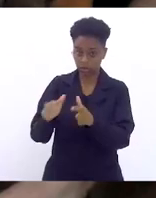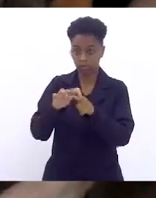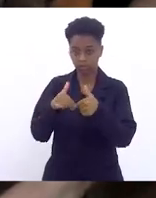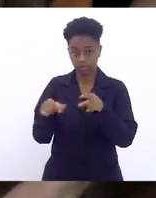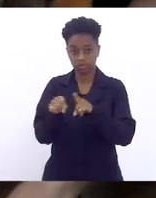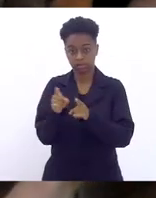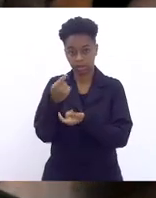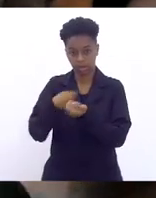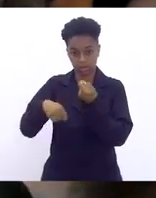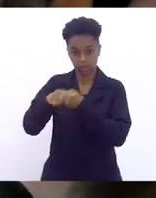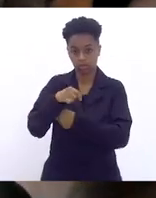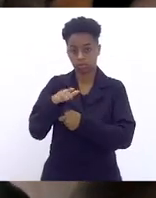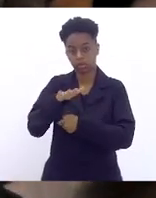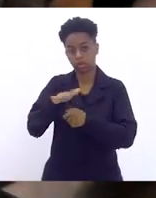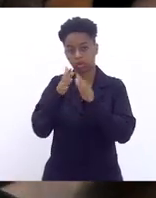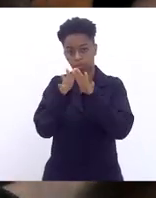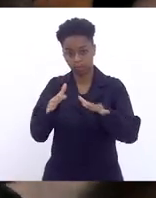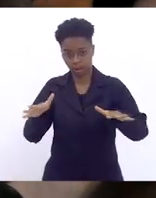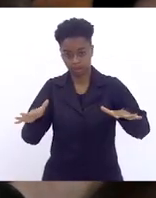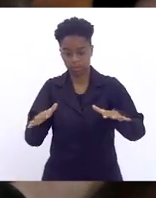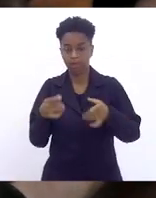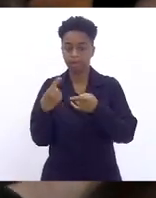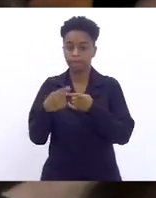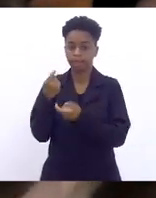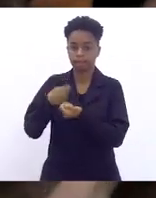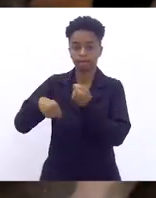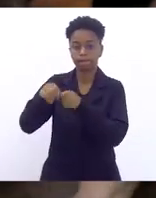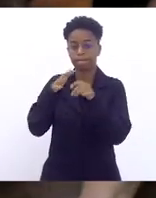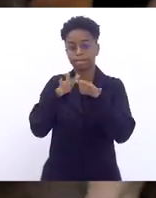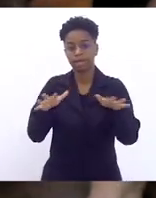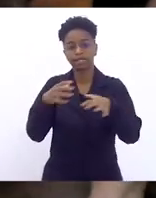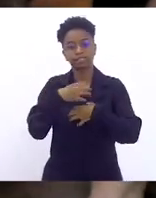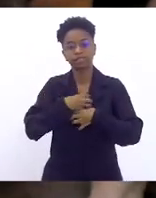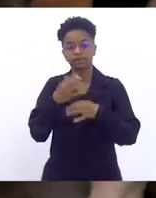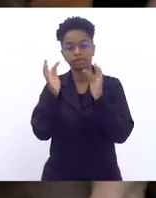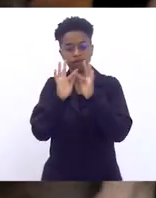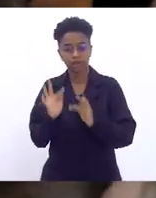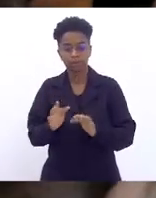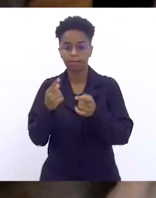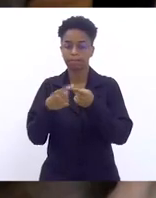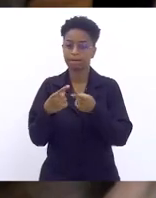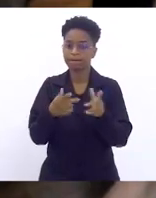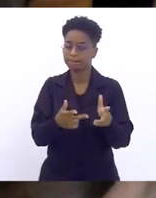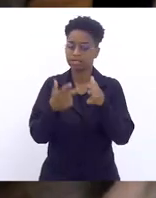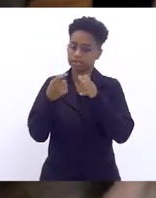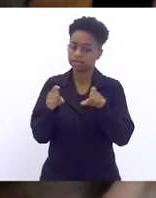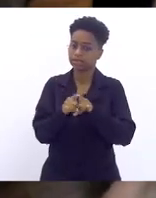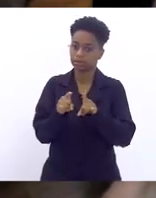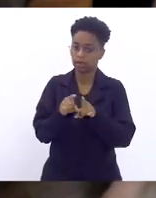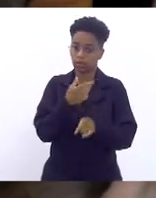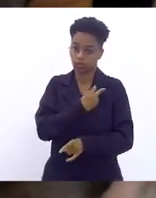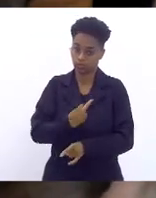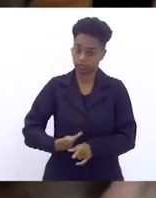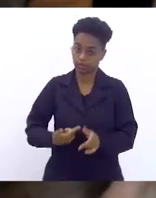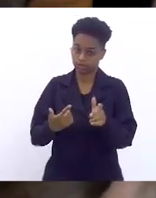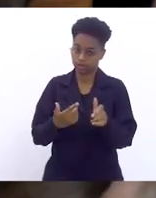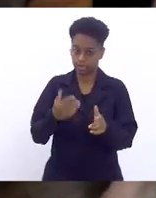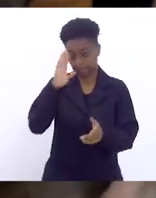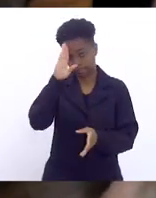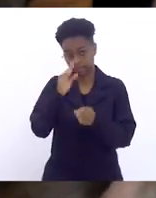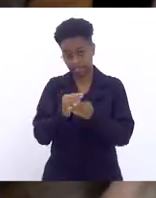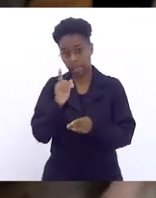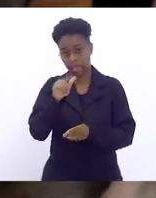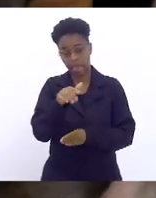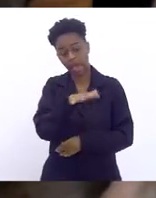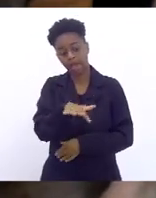da economia do mar a economia do mar Fico muito feliz por vê-la como também entendimento do governo como um dos complexos